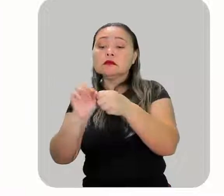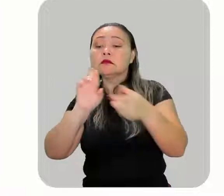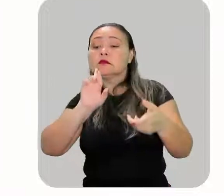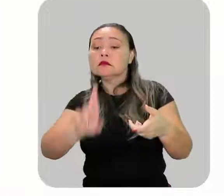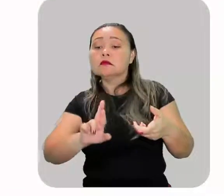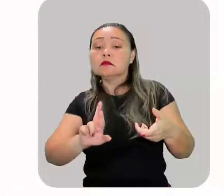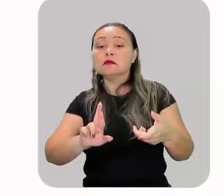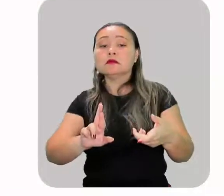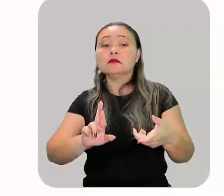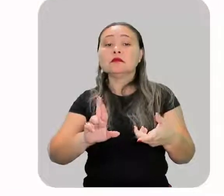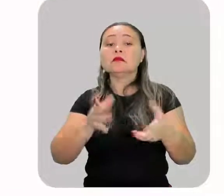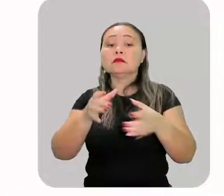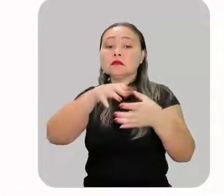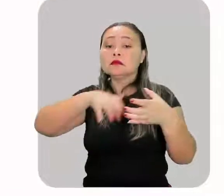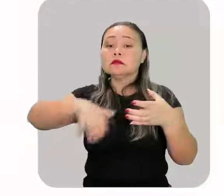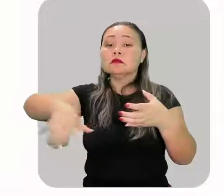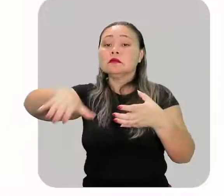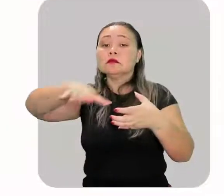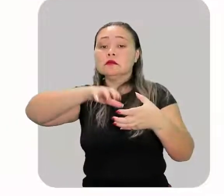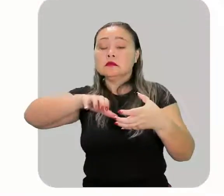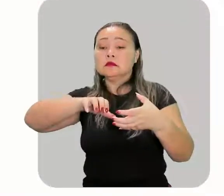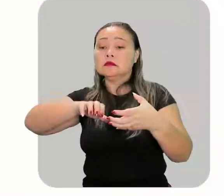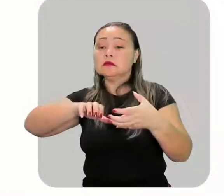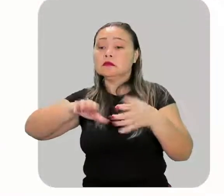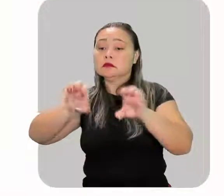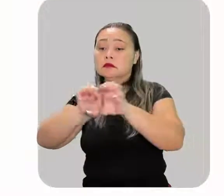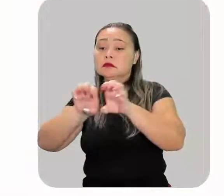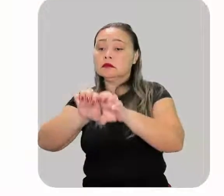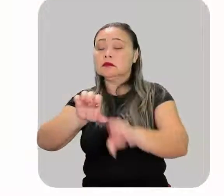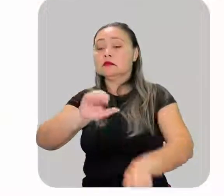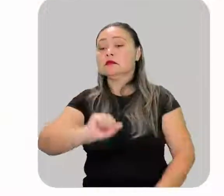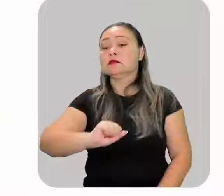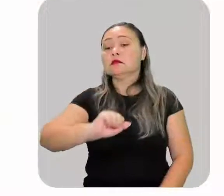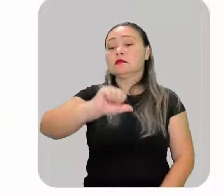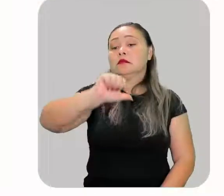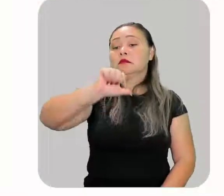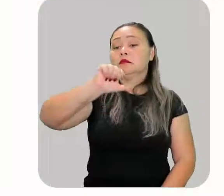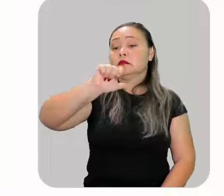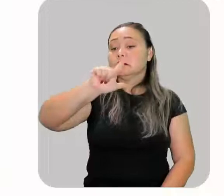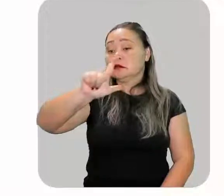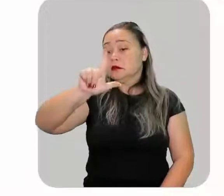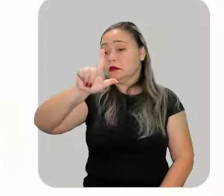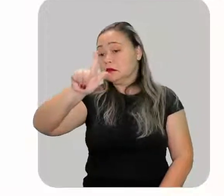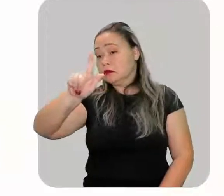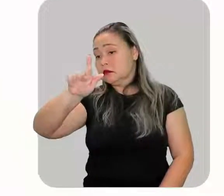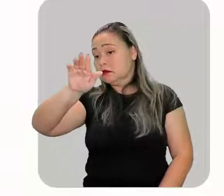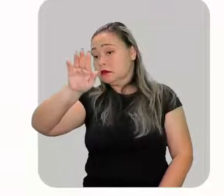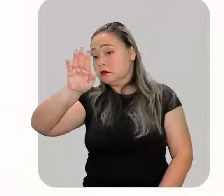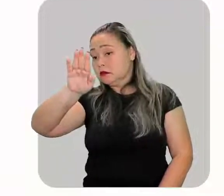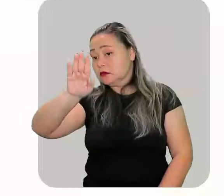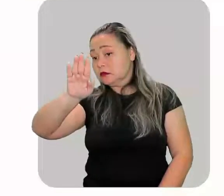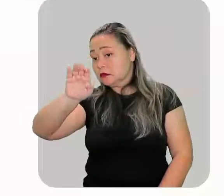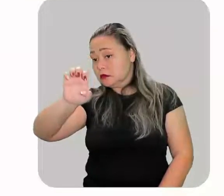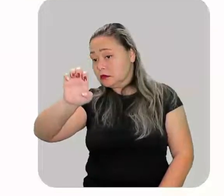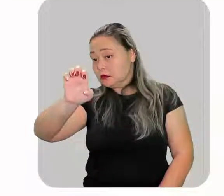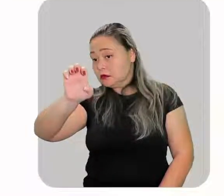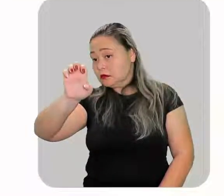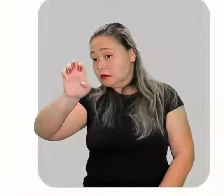é? Denomina-se conjunto de solução de uma equação algébrica o conjunto das raízes